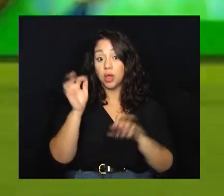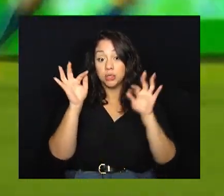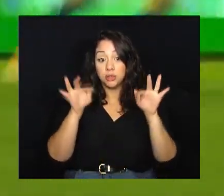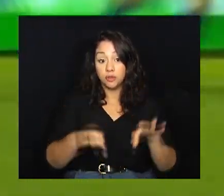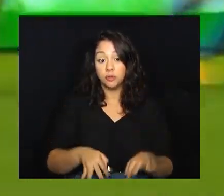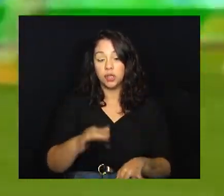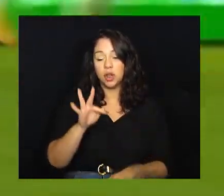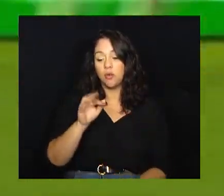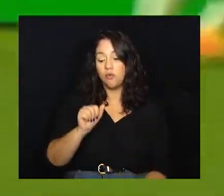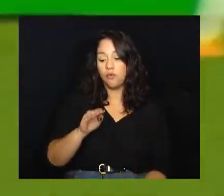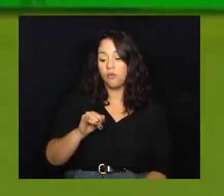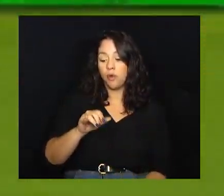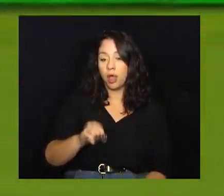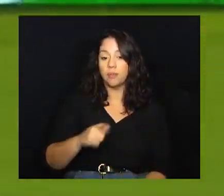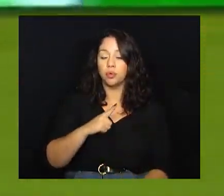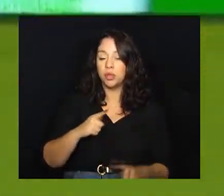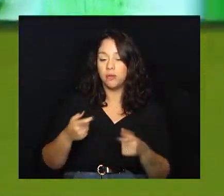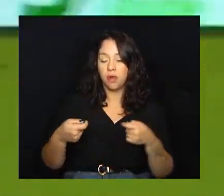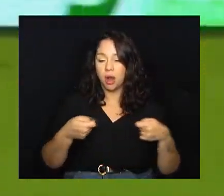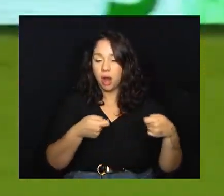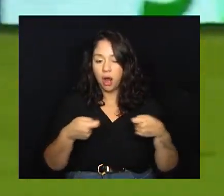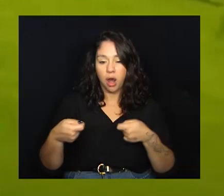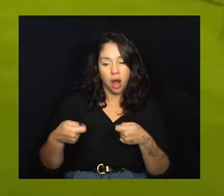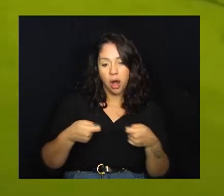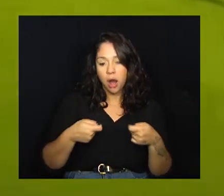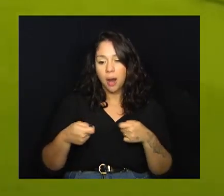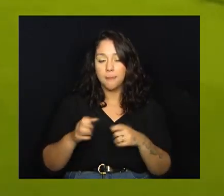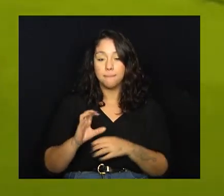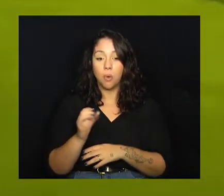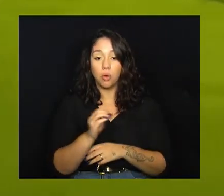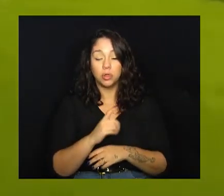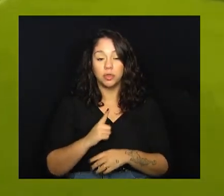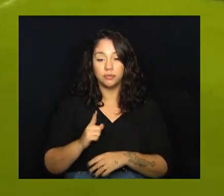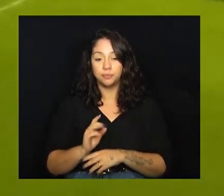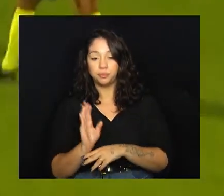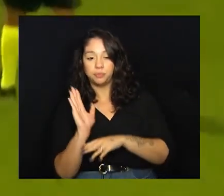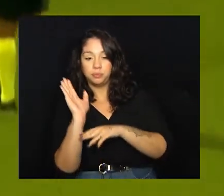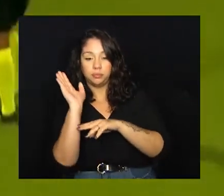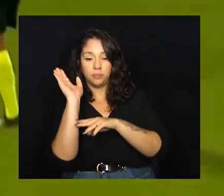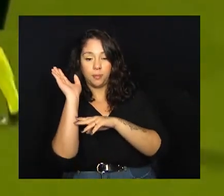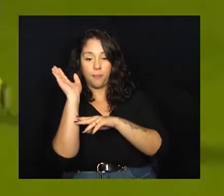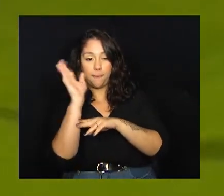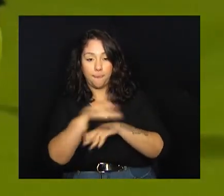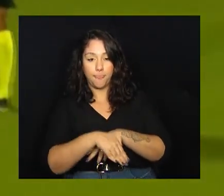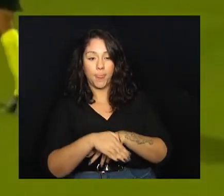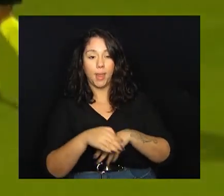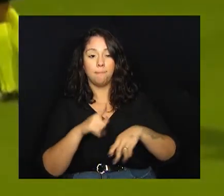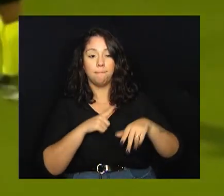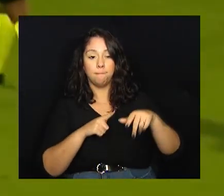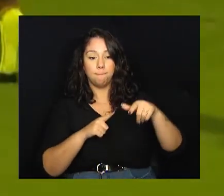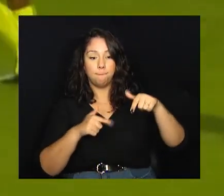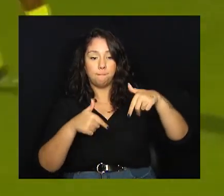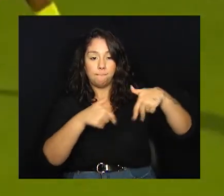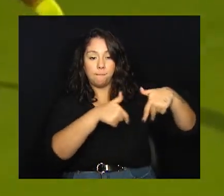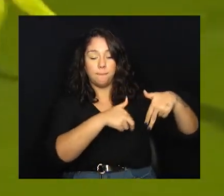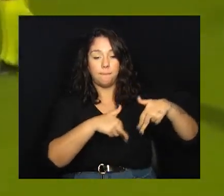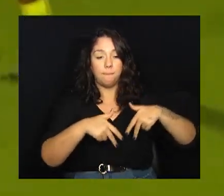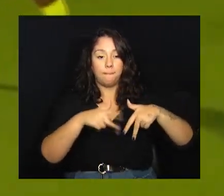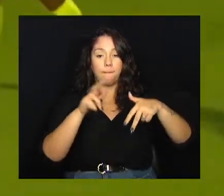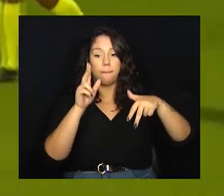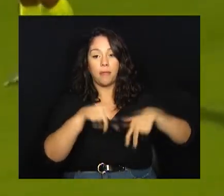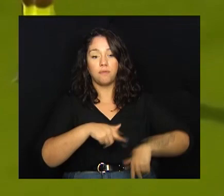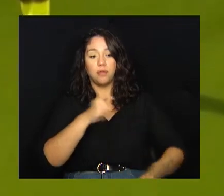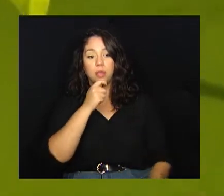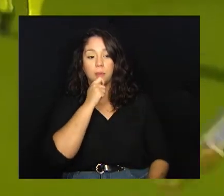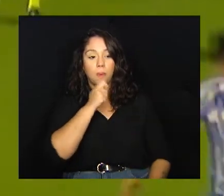Sanchez foi disputar a bola subiu muito o pé acertou o adversário e foi expulso